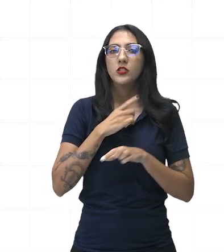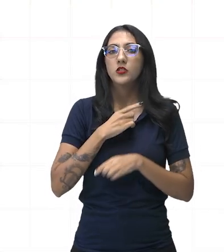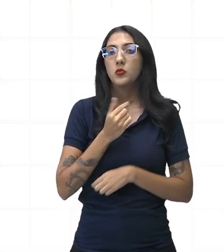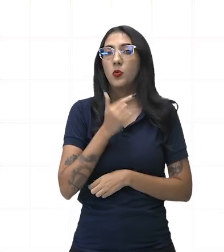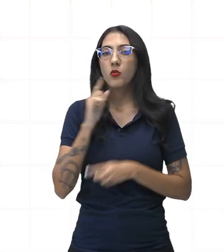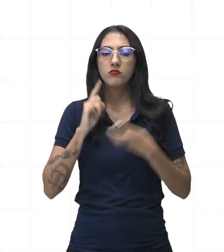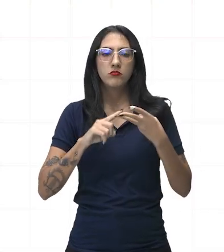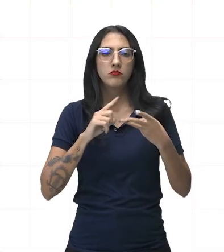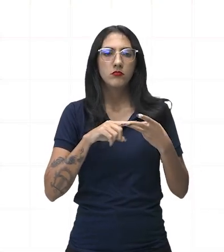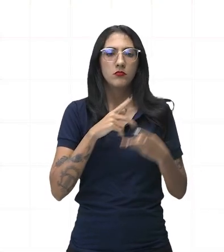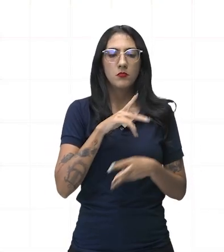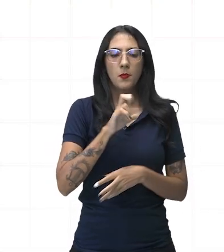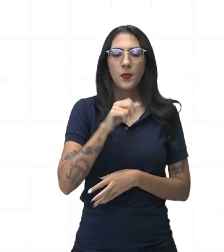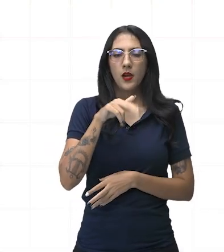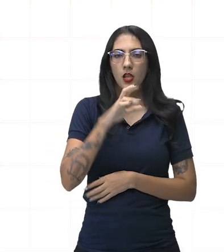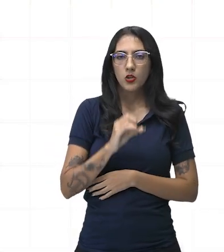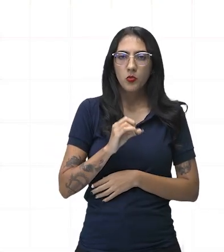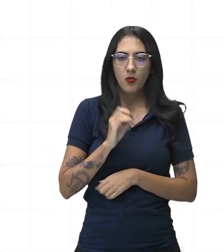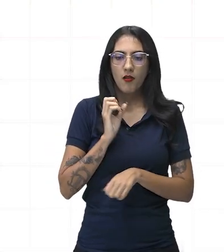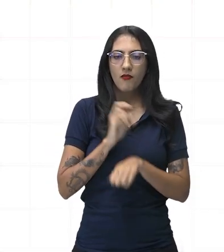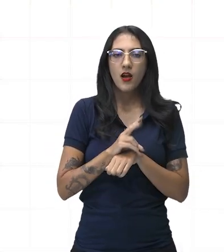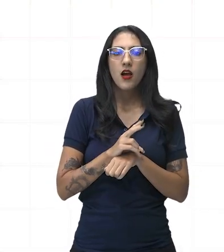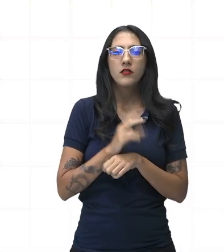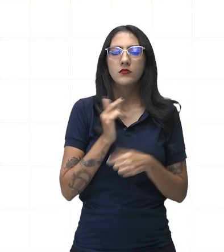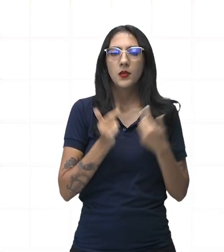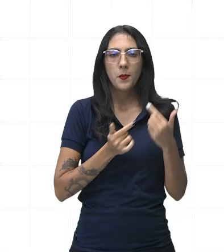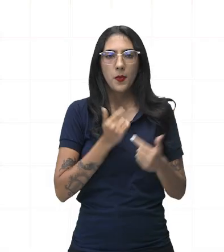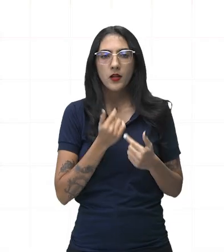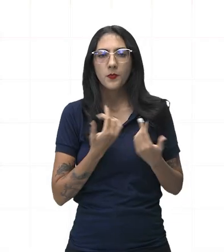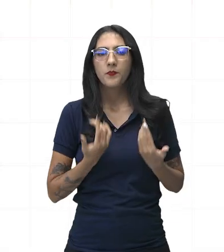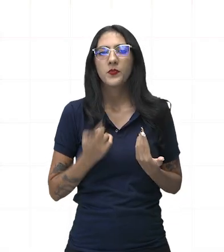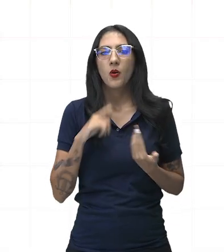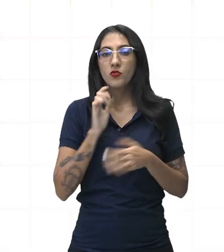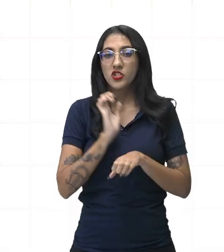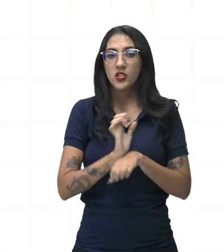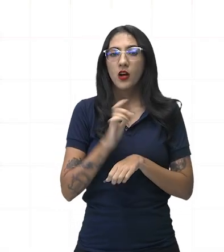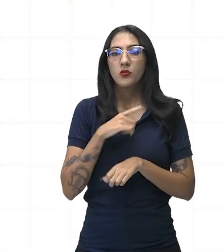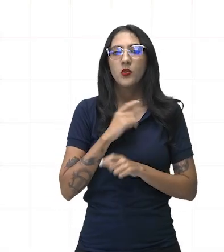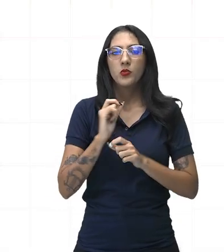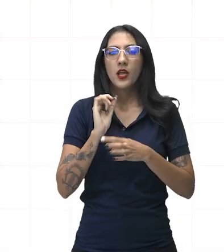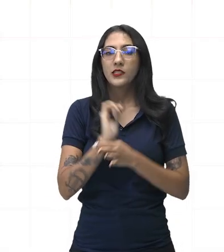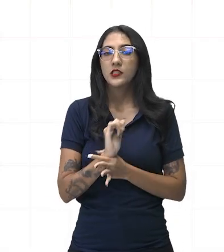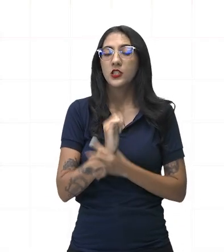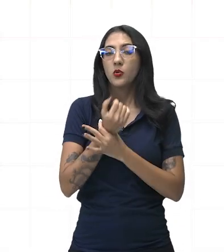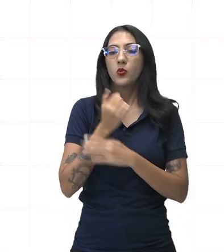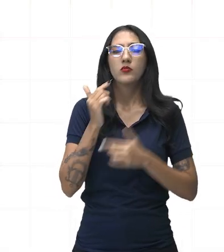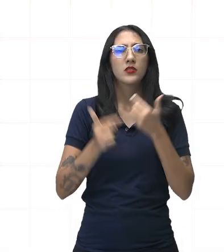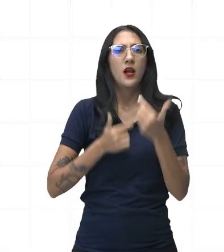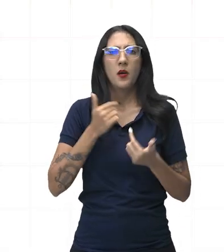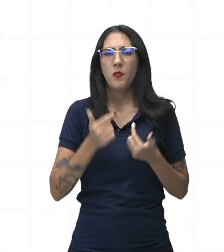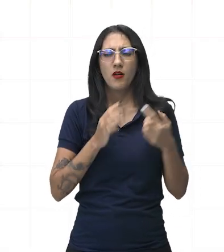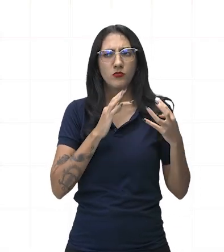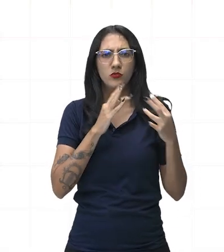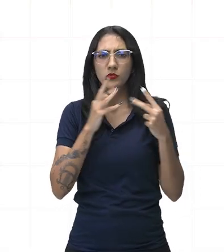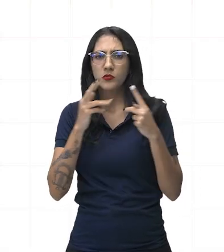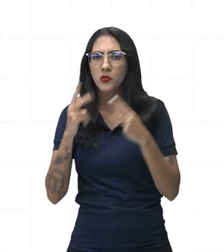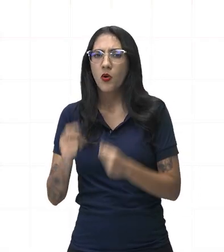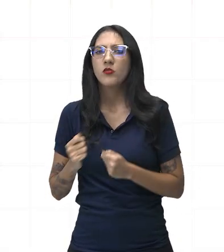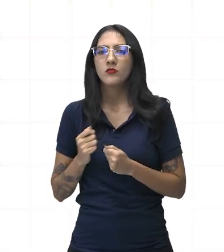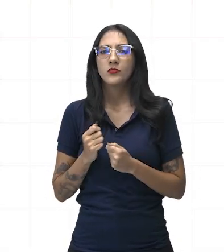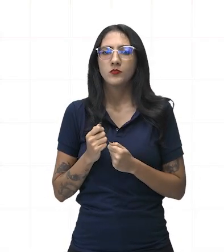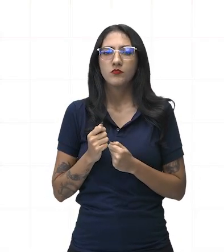pleno emprego, tá? O Estado, ele acaba assegurando emprego a todos, pelo menos